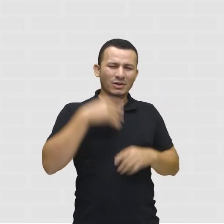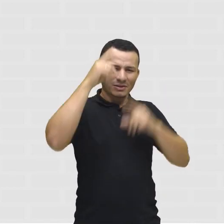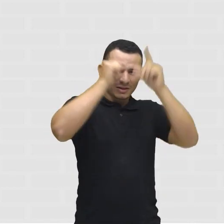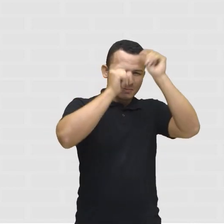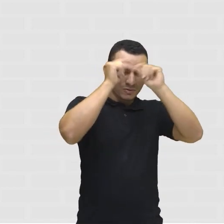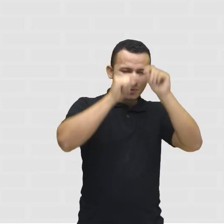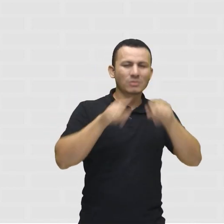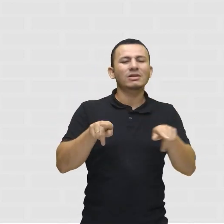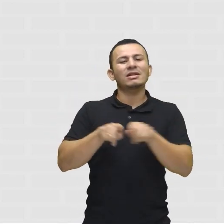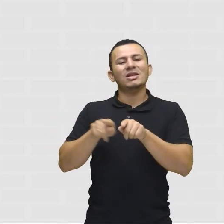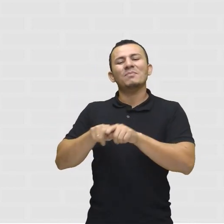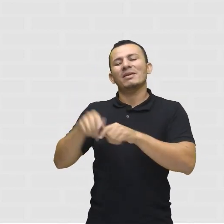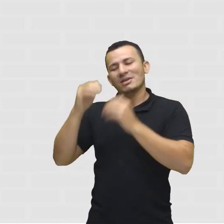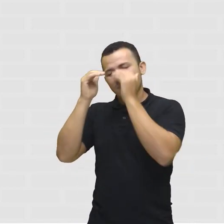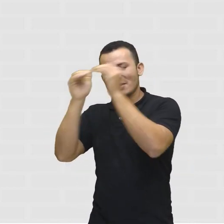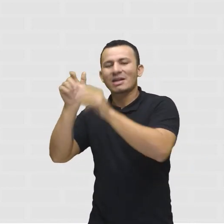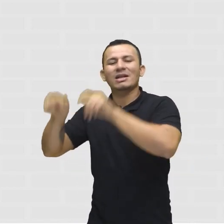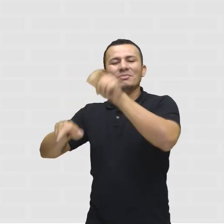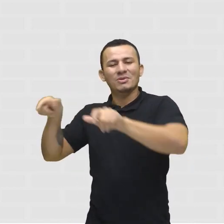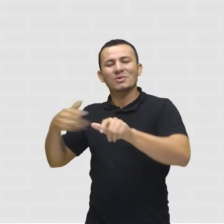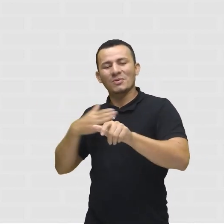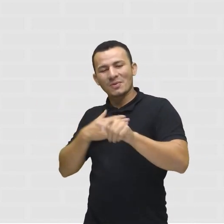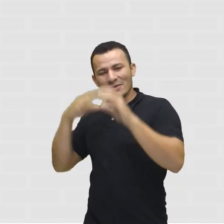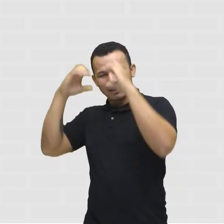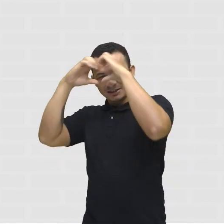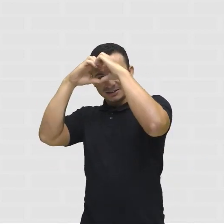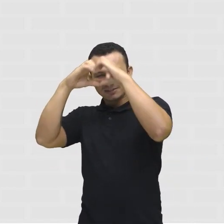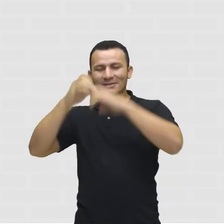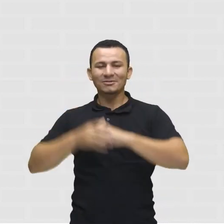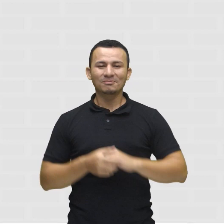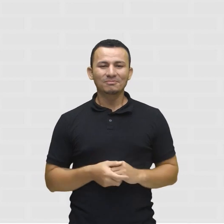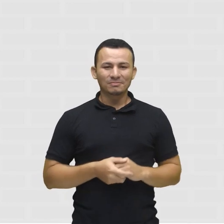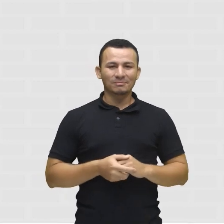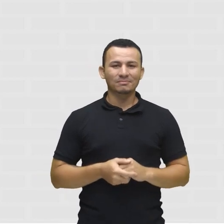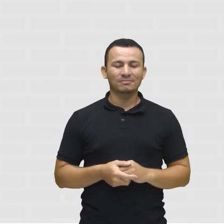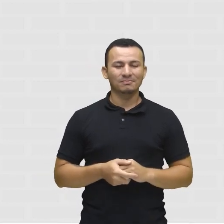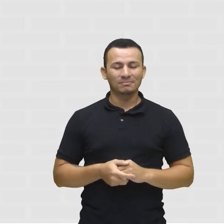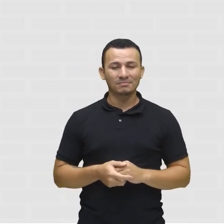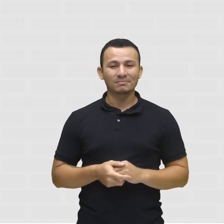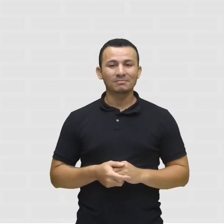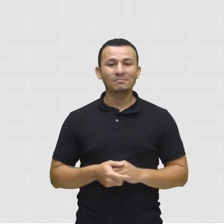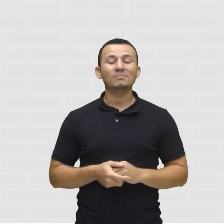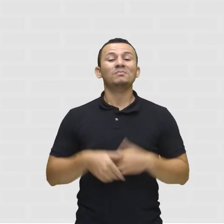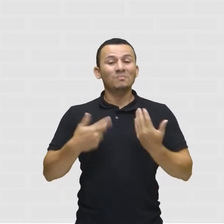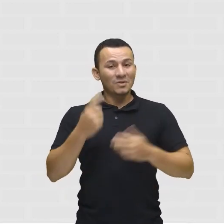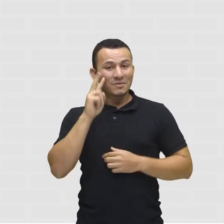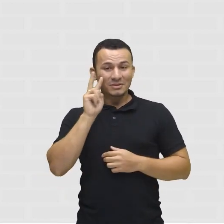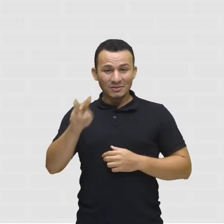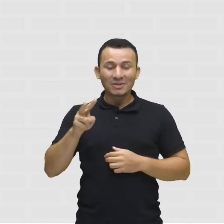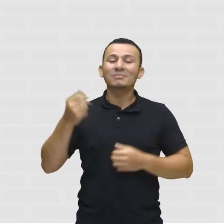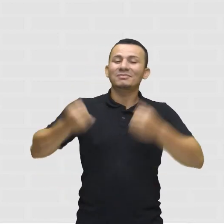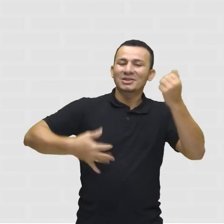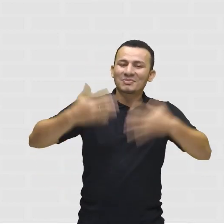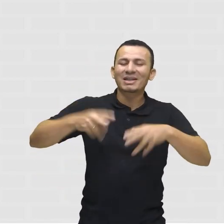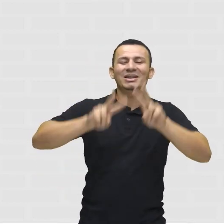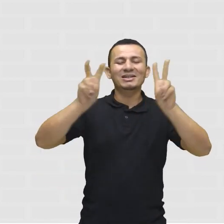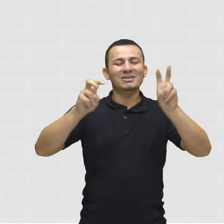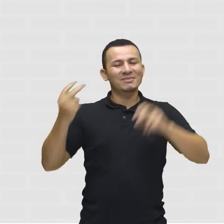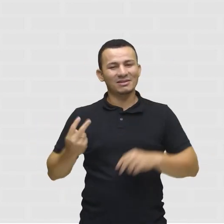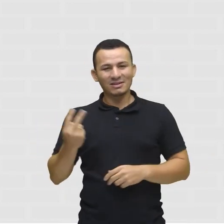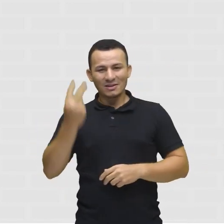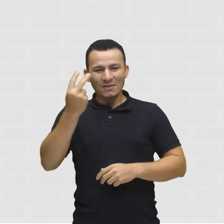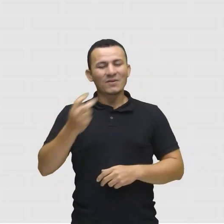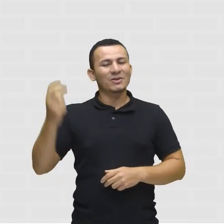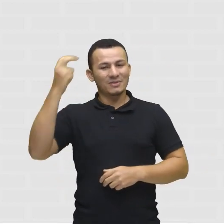certo? Então, agora, né, dando mais esse contato com vocês, falando um pouquinho mais dessa valorização